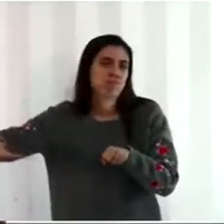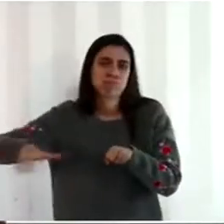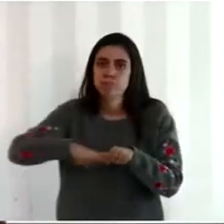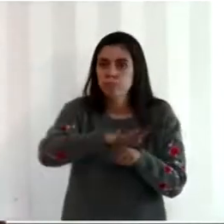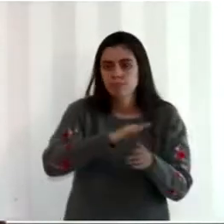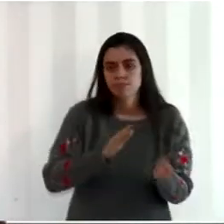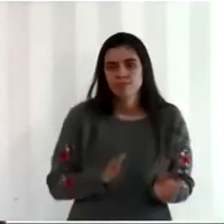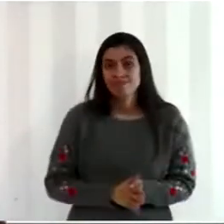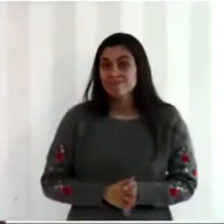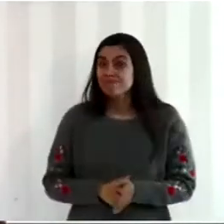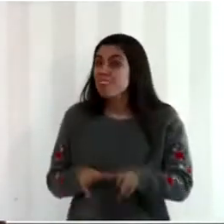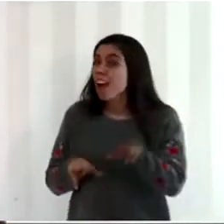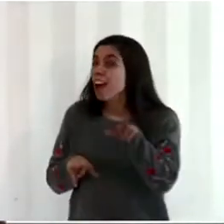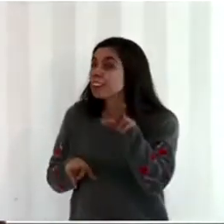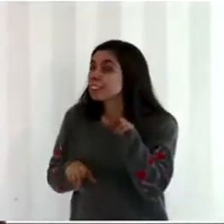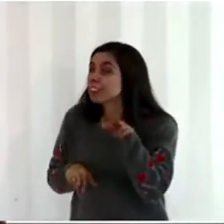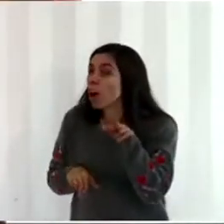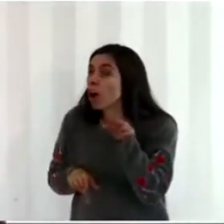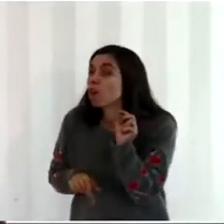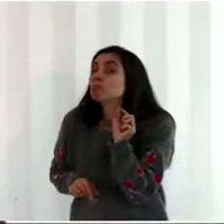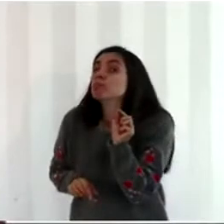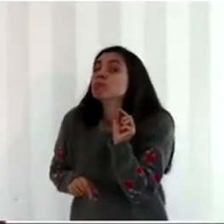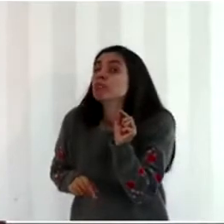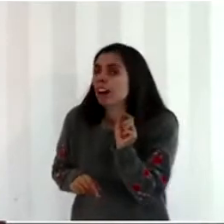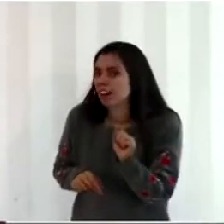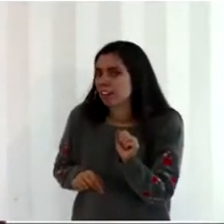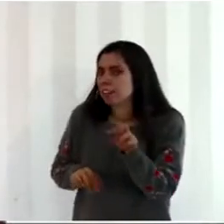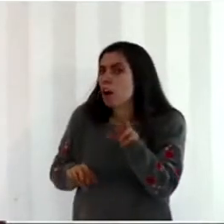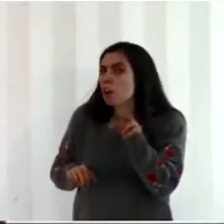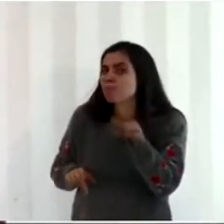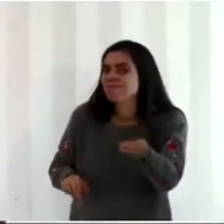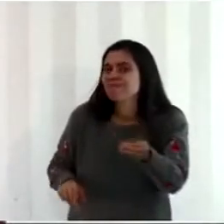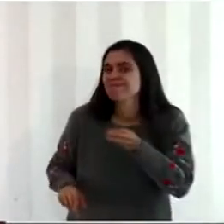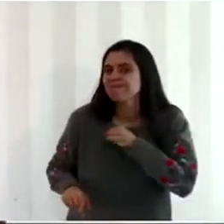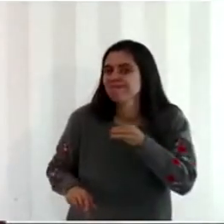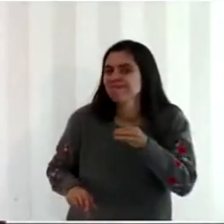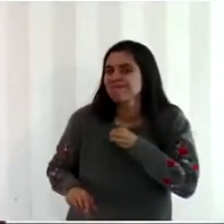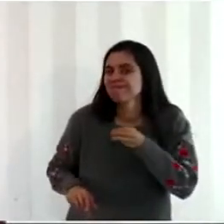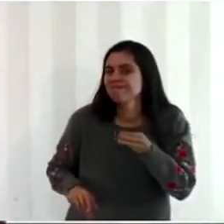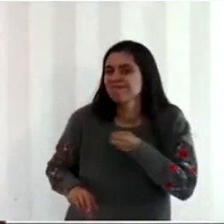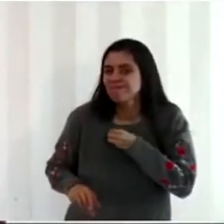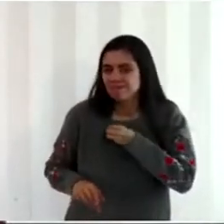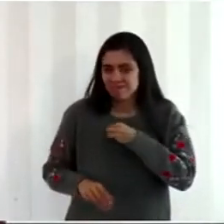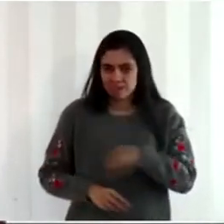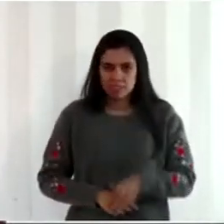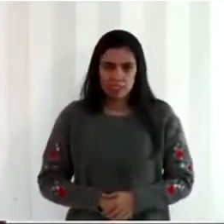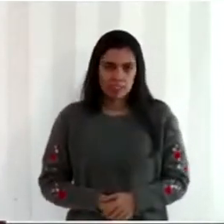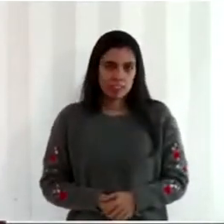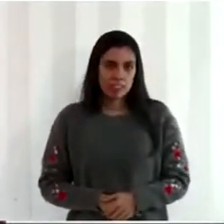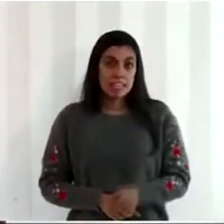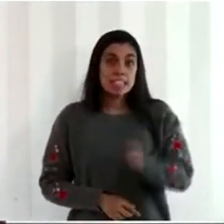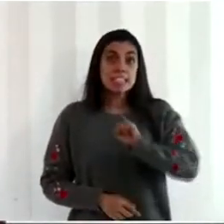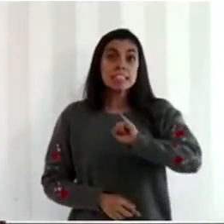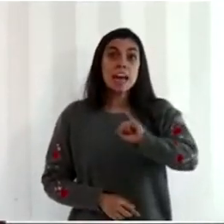ao pecado. Quando nós estamos afetados pelo pecado e somos imundos,